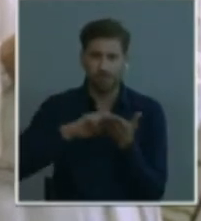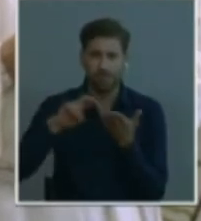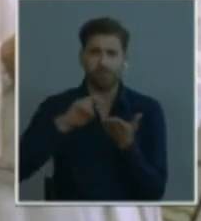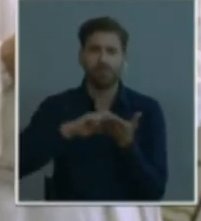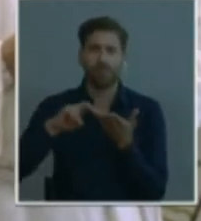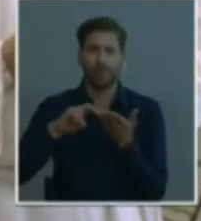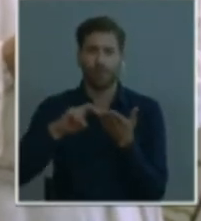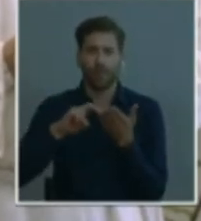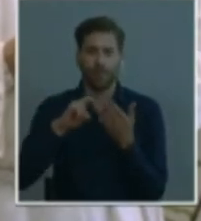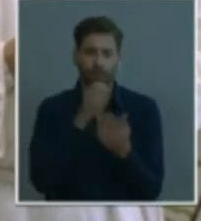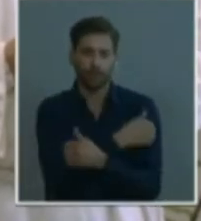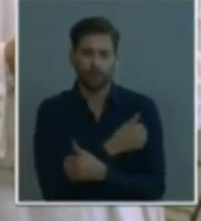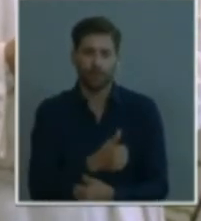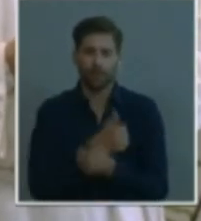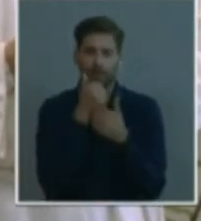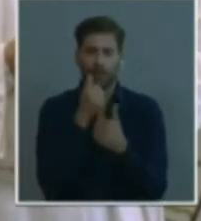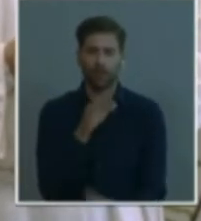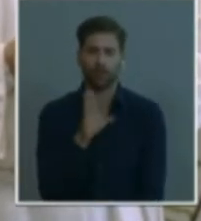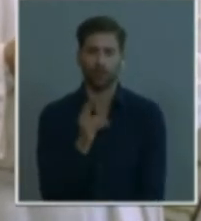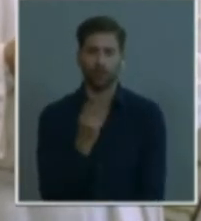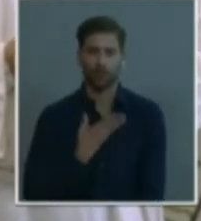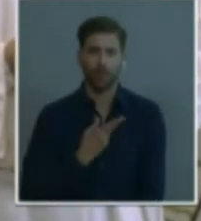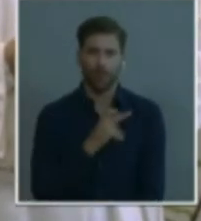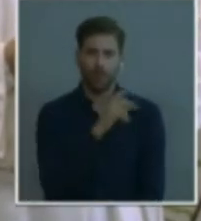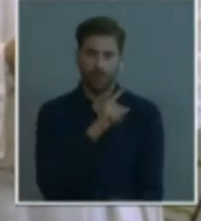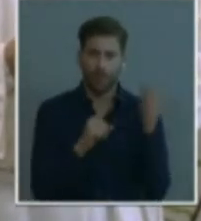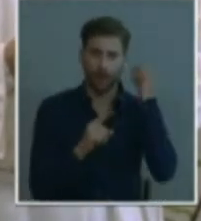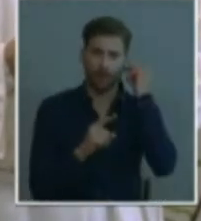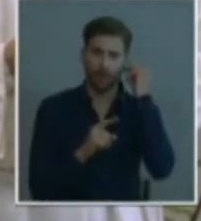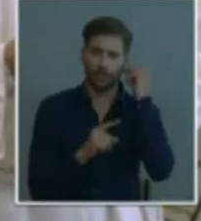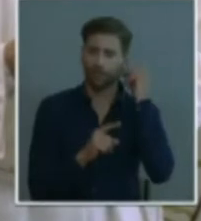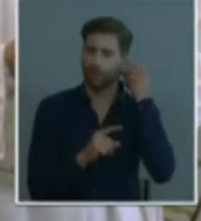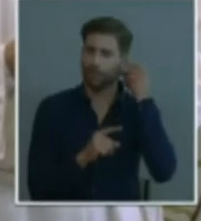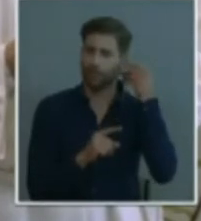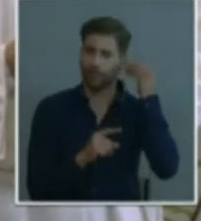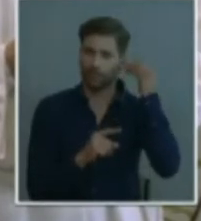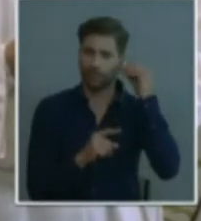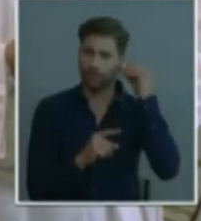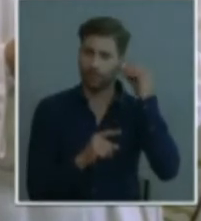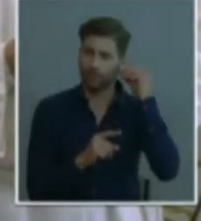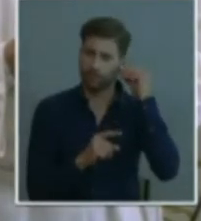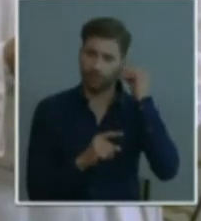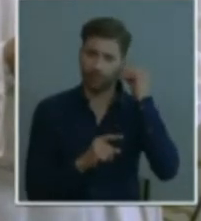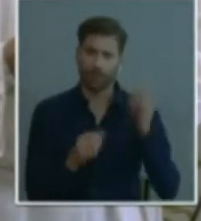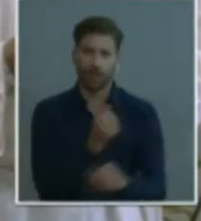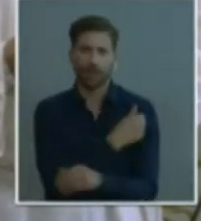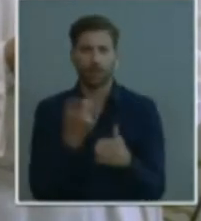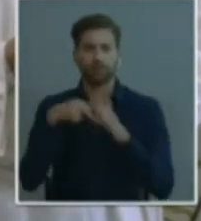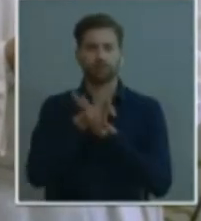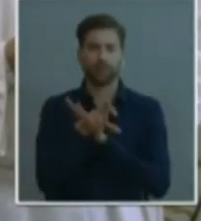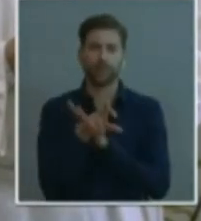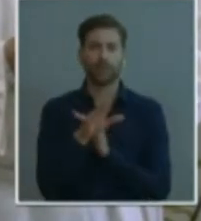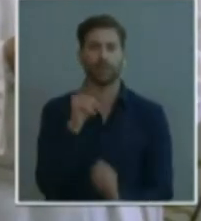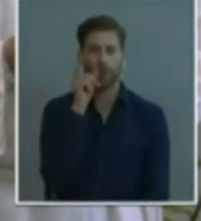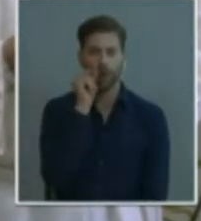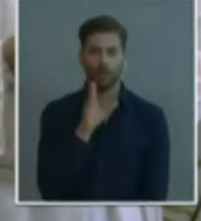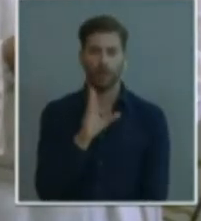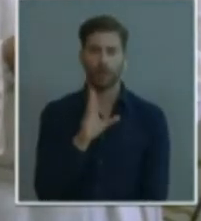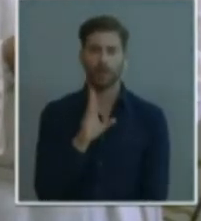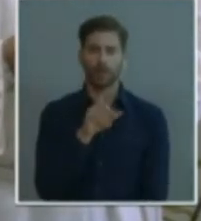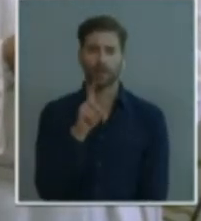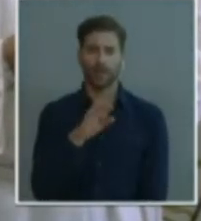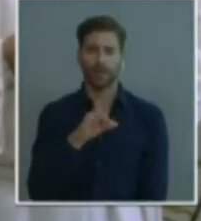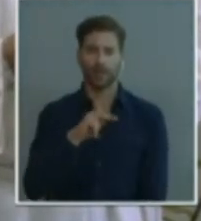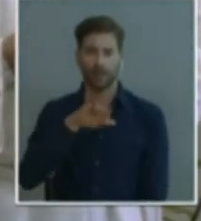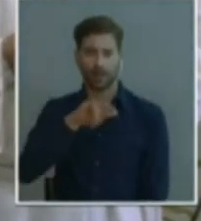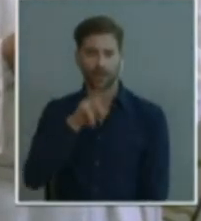uma cidade de Judá. Entrou em casa de Zacarias e saudou Isabel. Quando Isabel ouviu a saudação